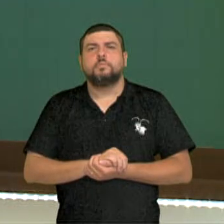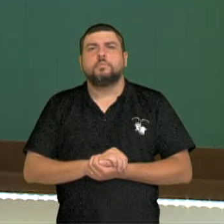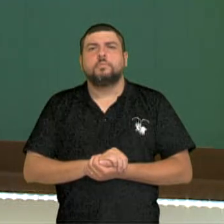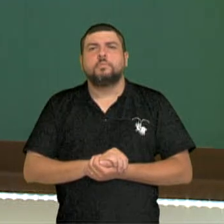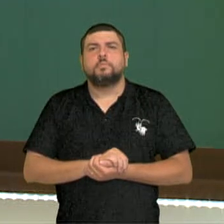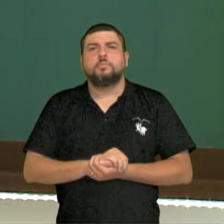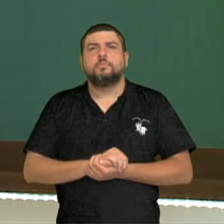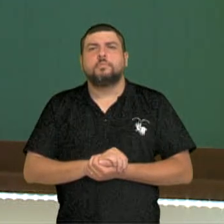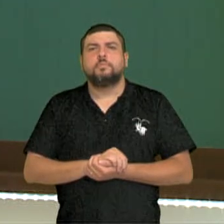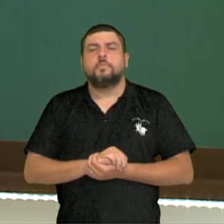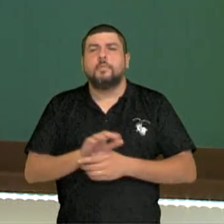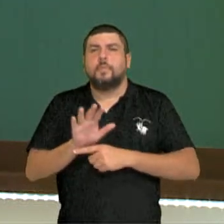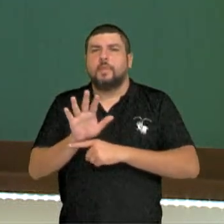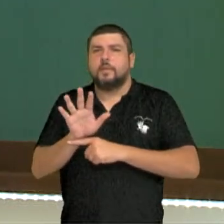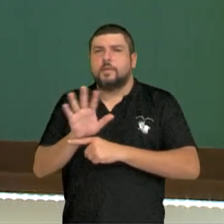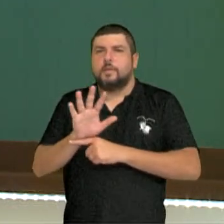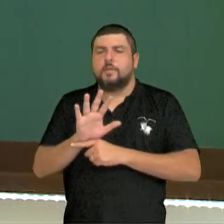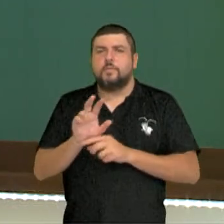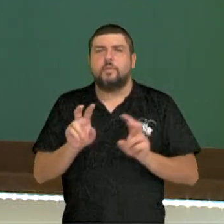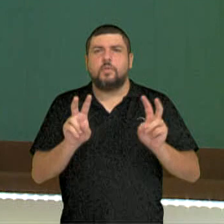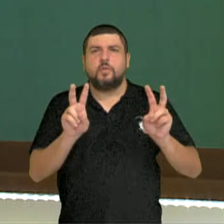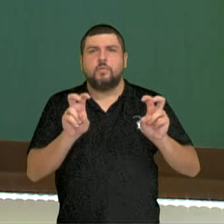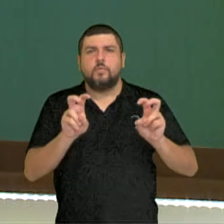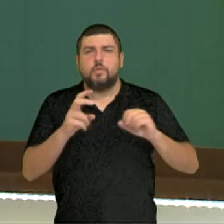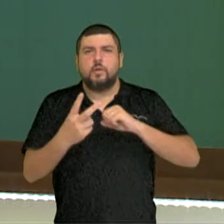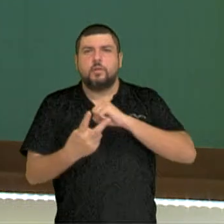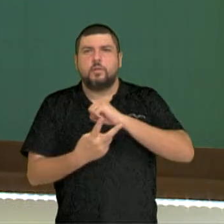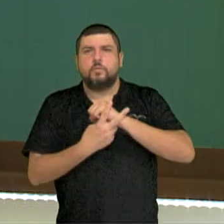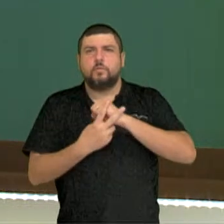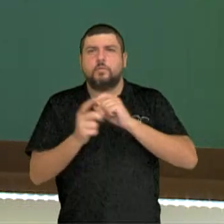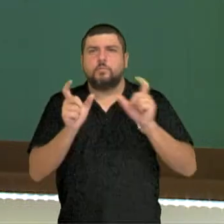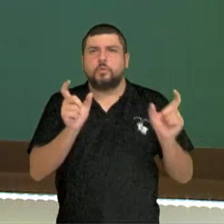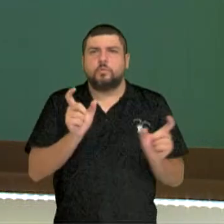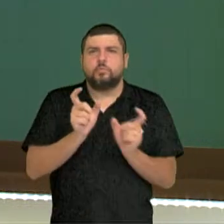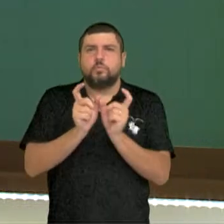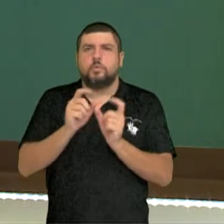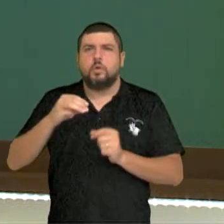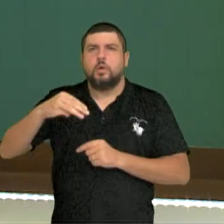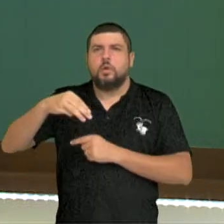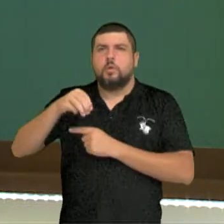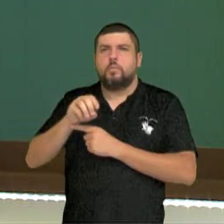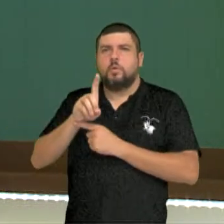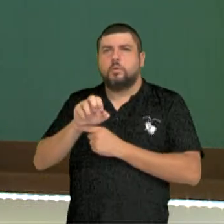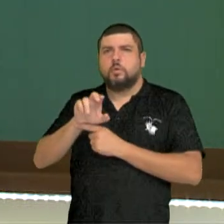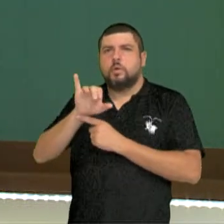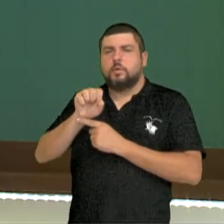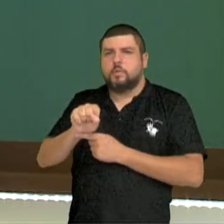referências. Neste vídeo, nós falamos sobre os verbos